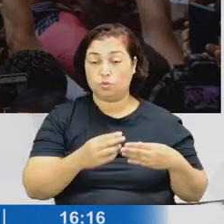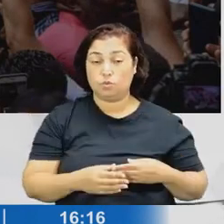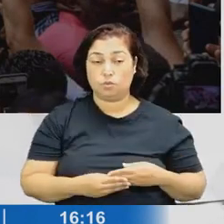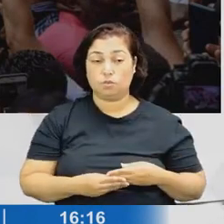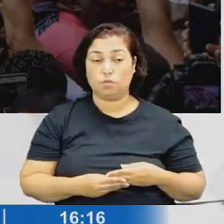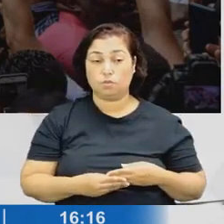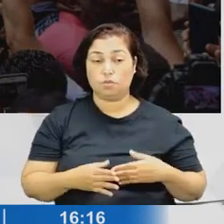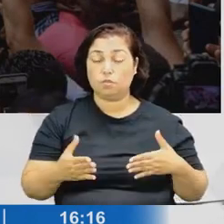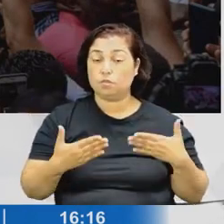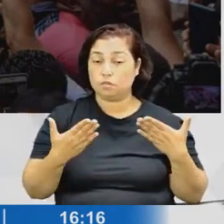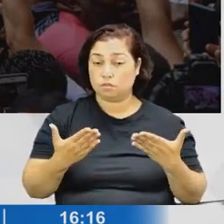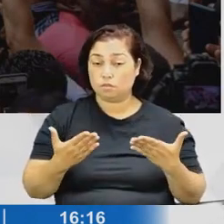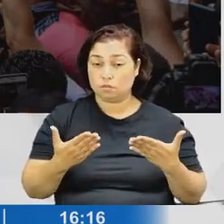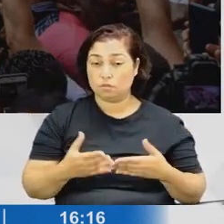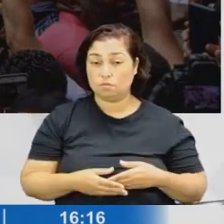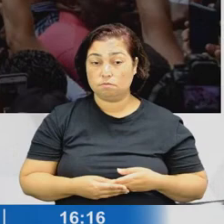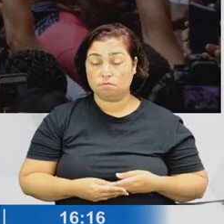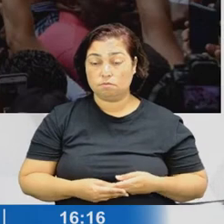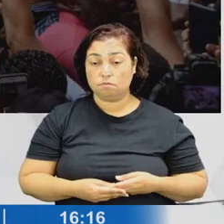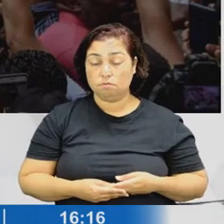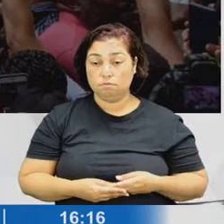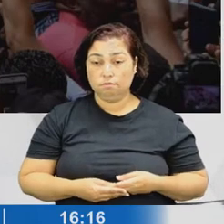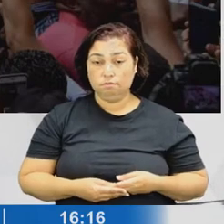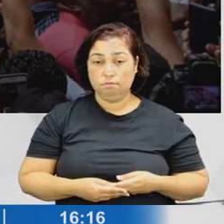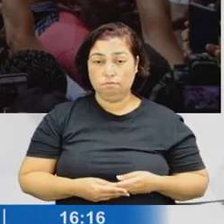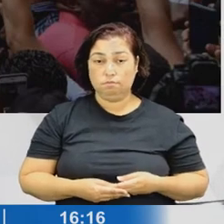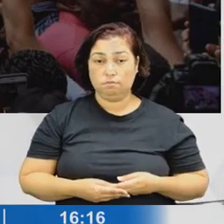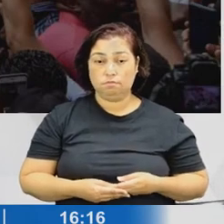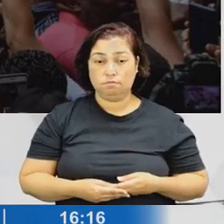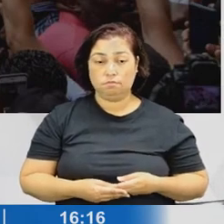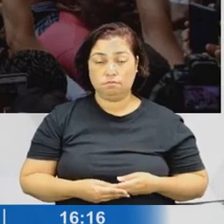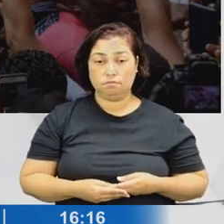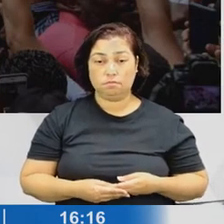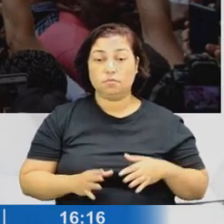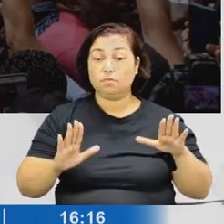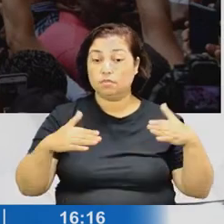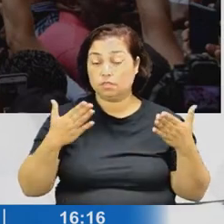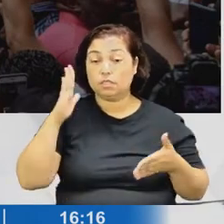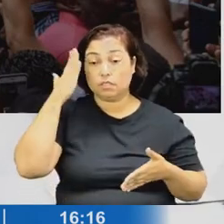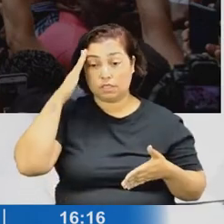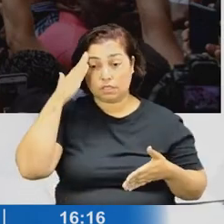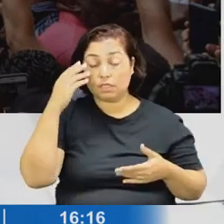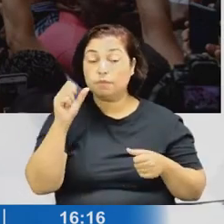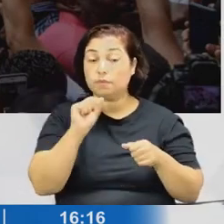engoliram Tecnicamente as todas essas coisas então sabem fazer muito bem né